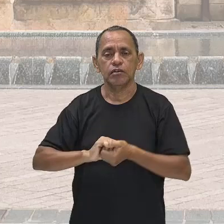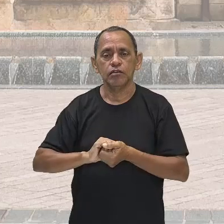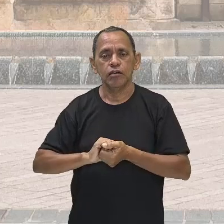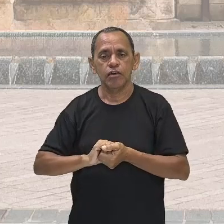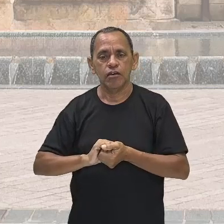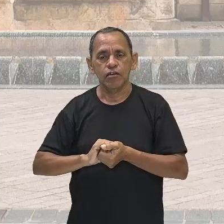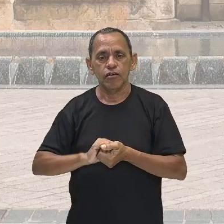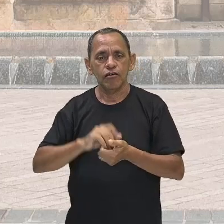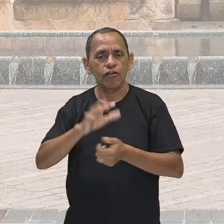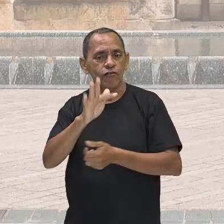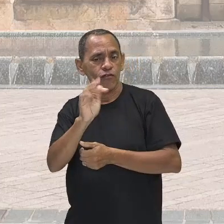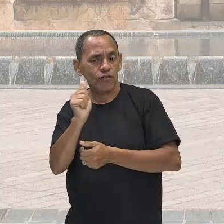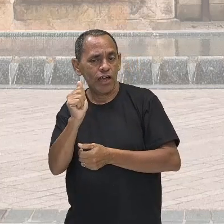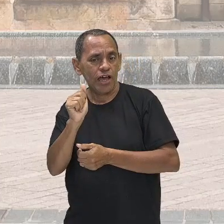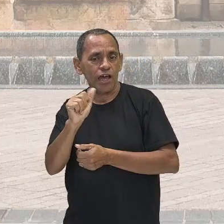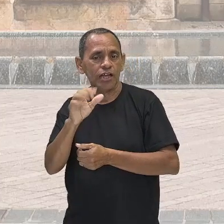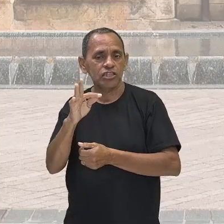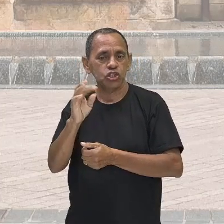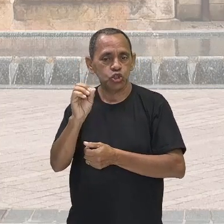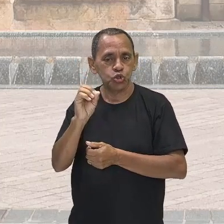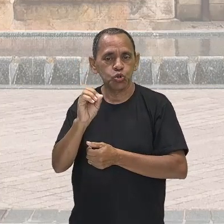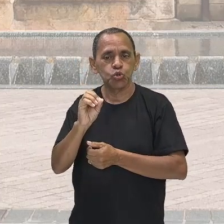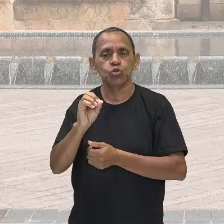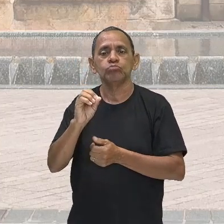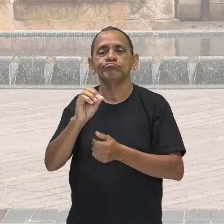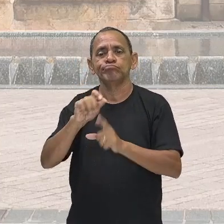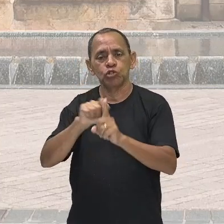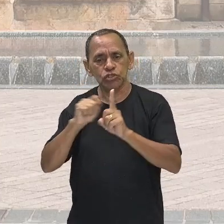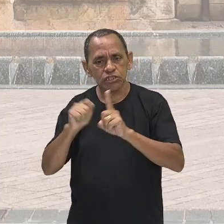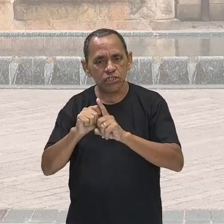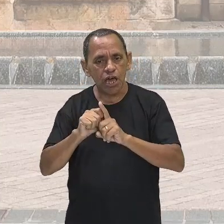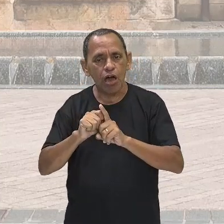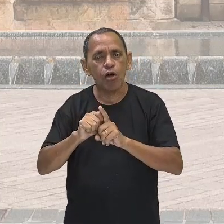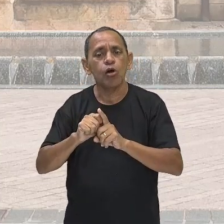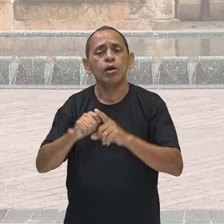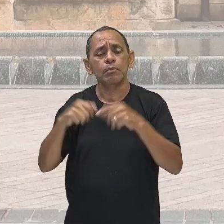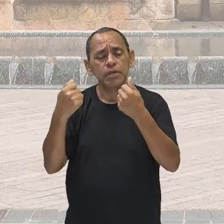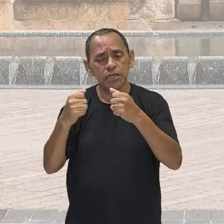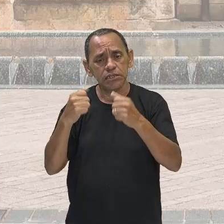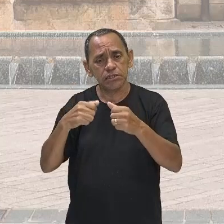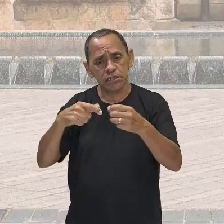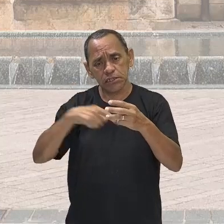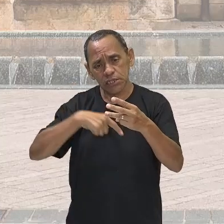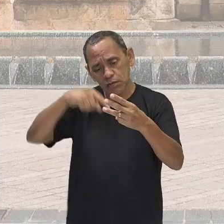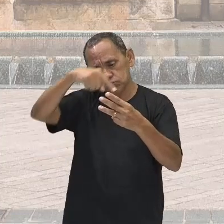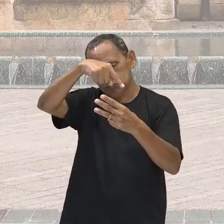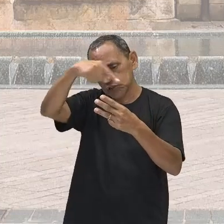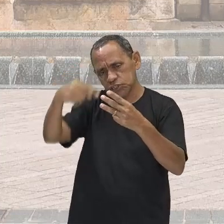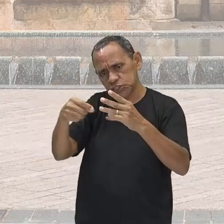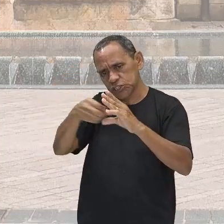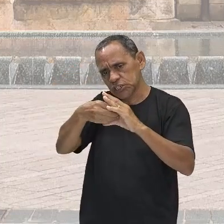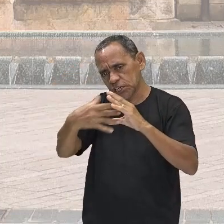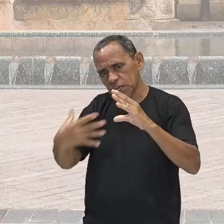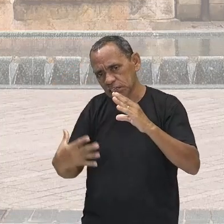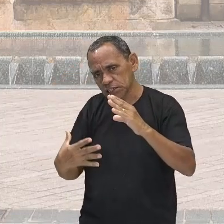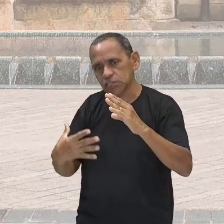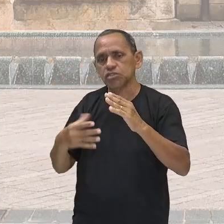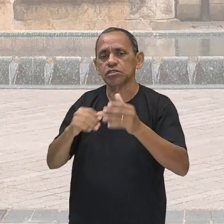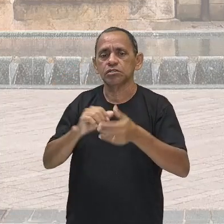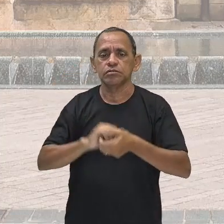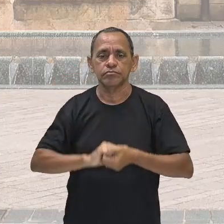social. Por quê? Tem que obedecer, tem que ter esses 3 critérios. E aí nós trouxemos para vocês verem aí